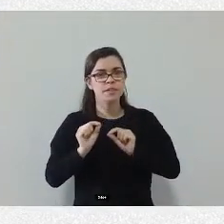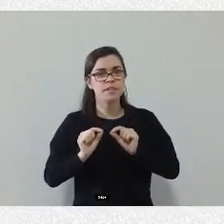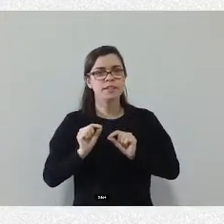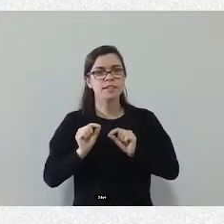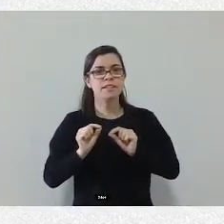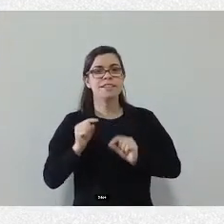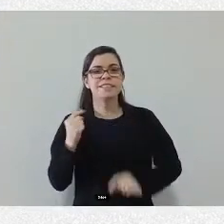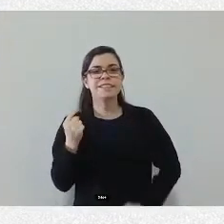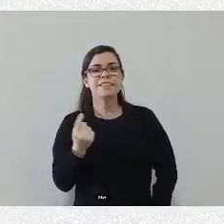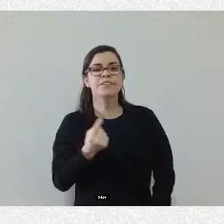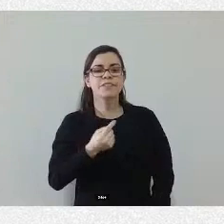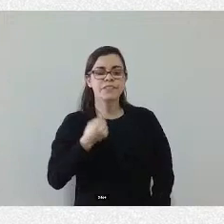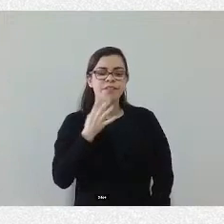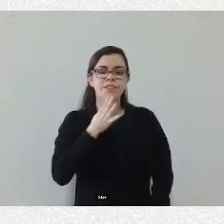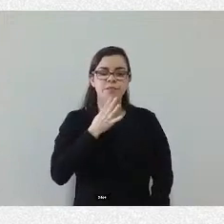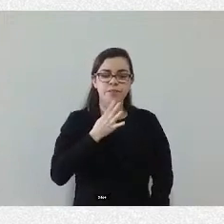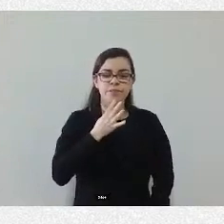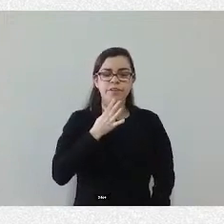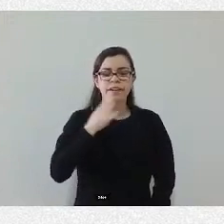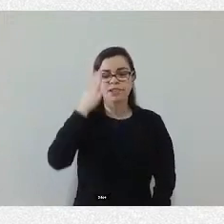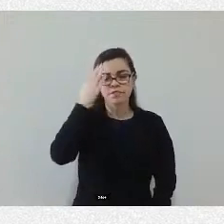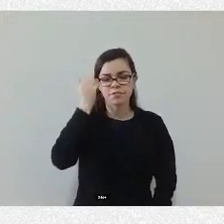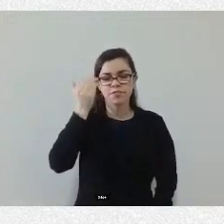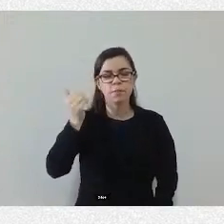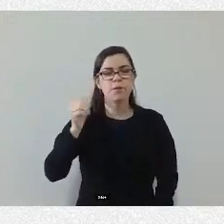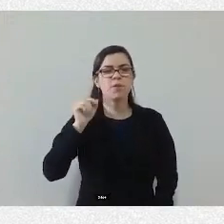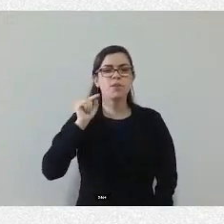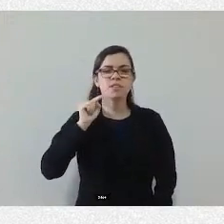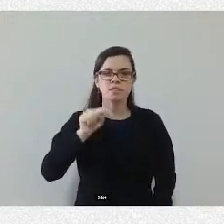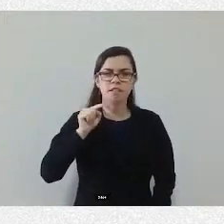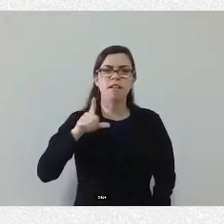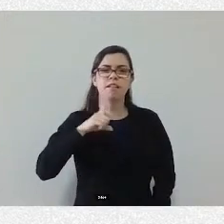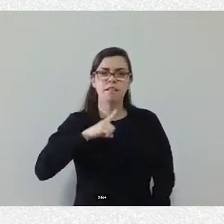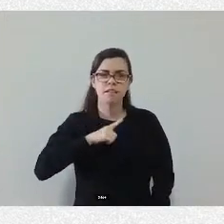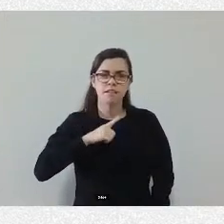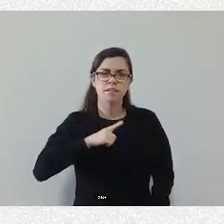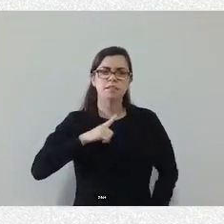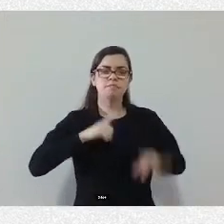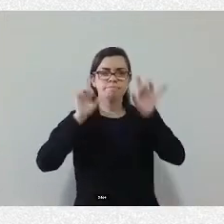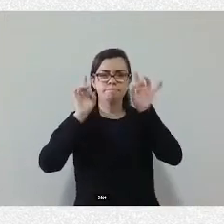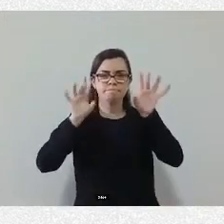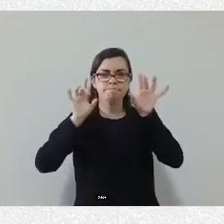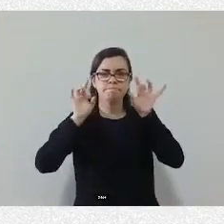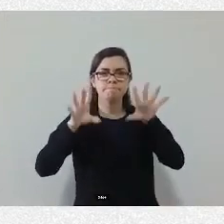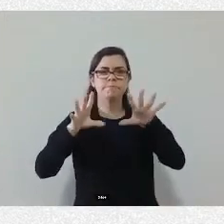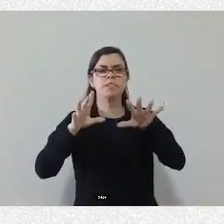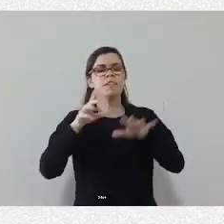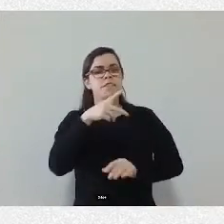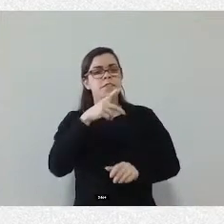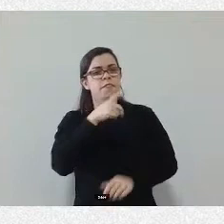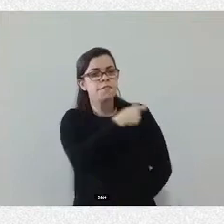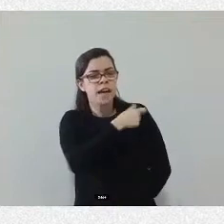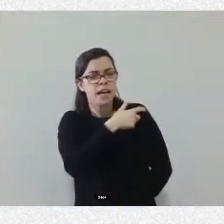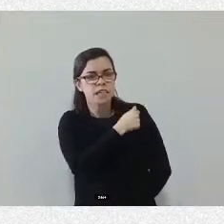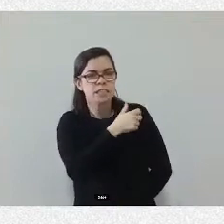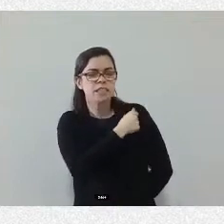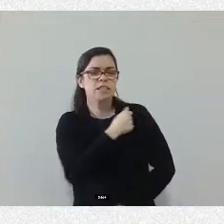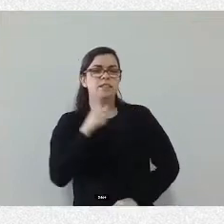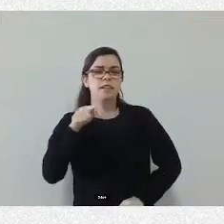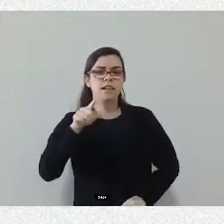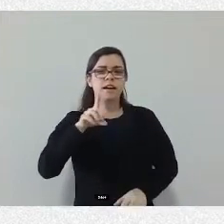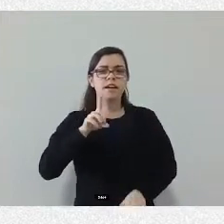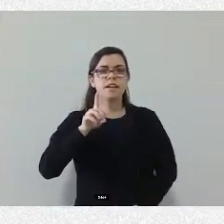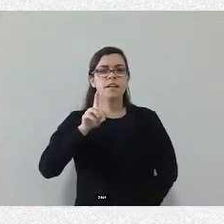muito conhecida, especialista em vacinas, a doutora Cristina Rodrigues. Então, para a Pfizer, é um motivo de